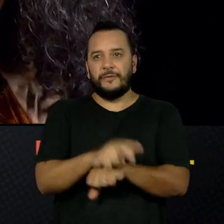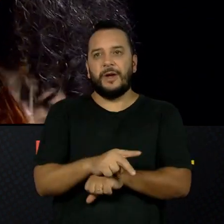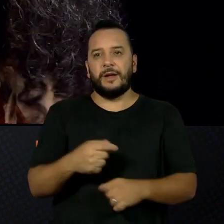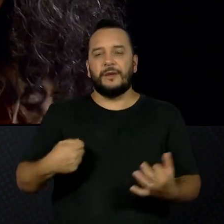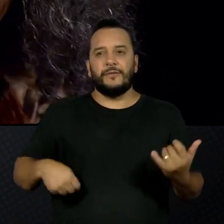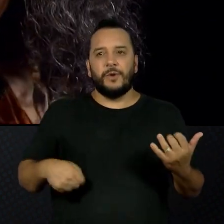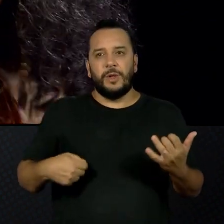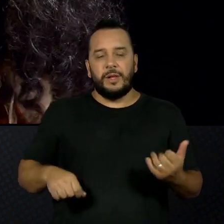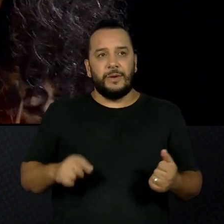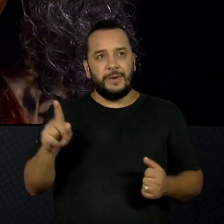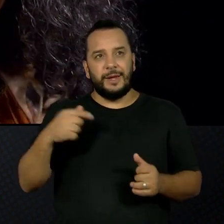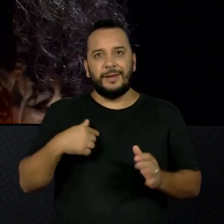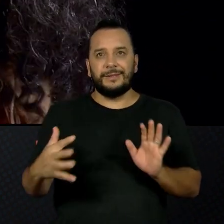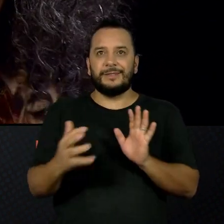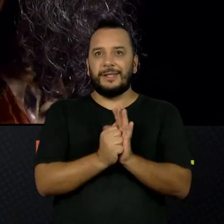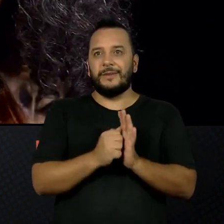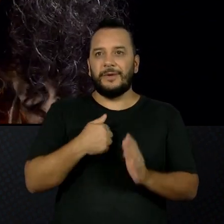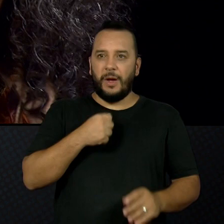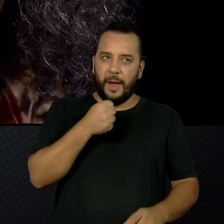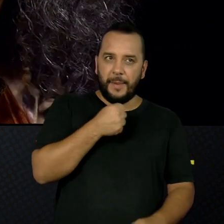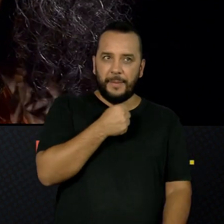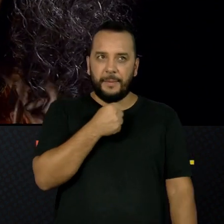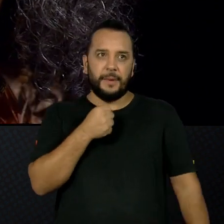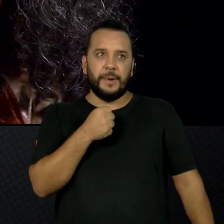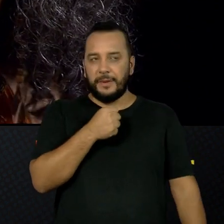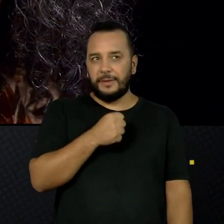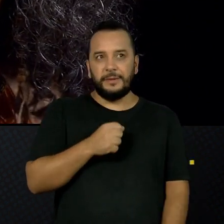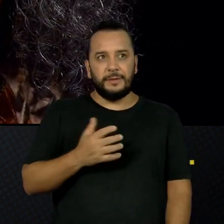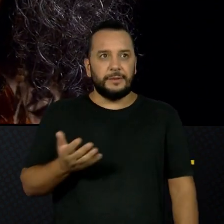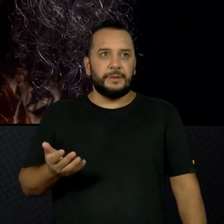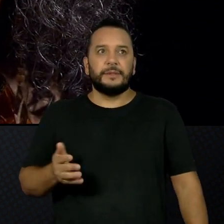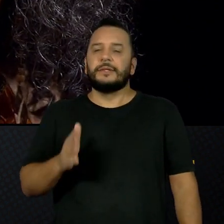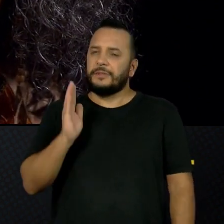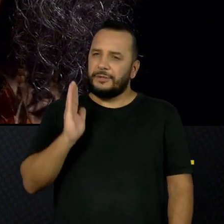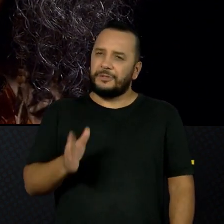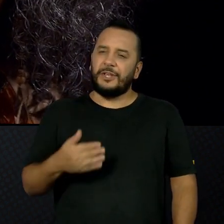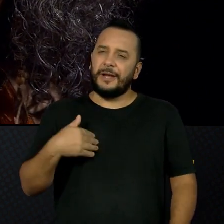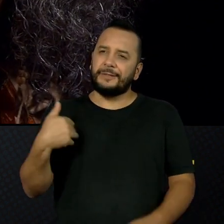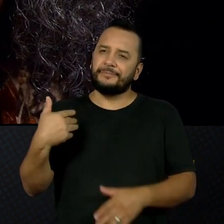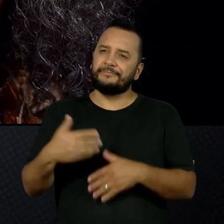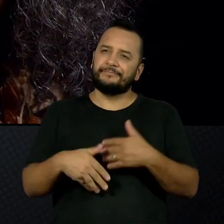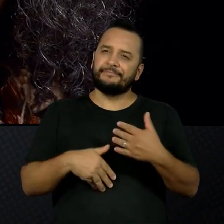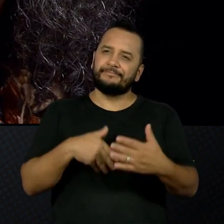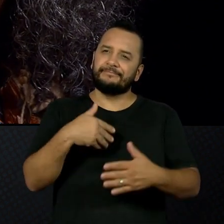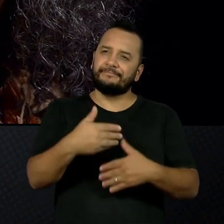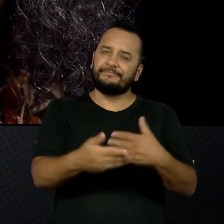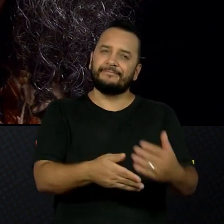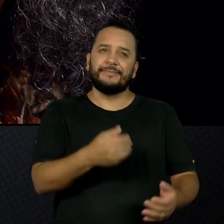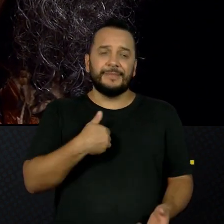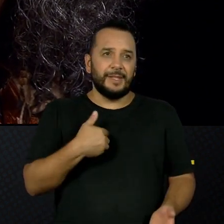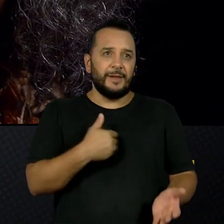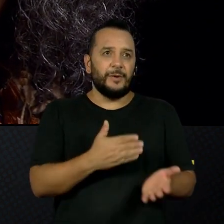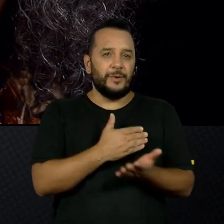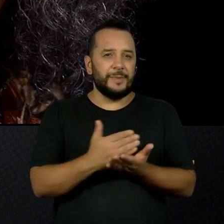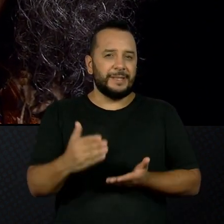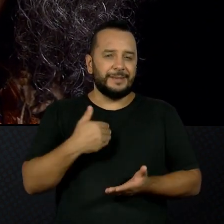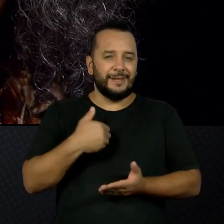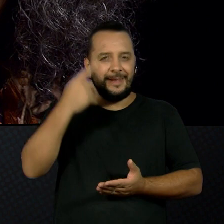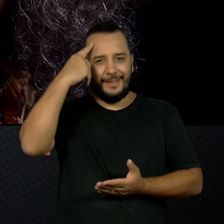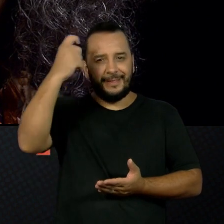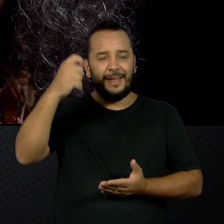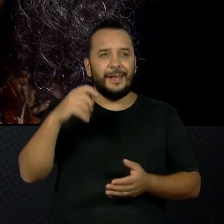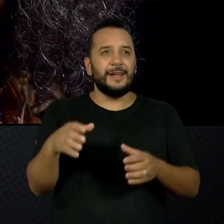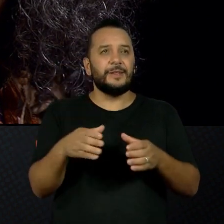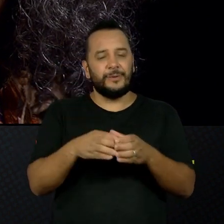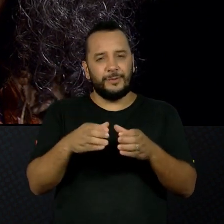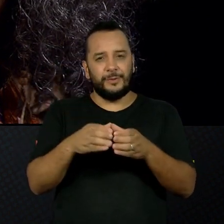E então ela se inscreveu como cantora. De um passo-tempo, né? E eu, quando comecei a desenvolver a ideia do Mulheres de